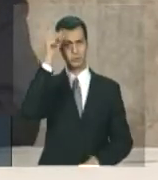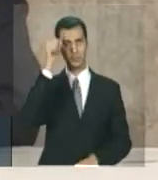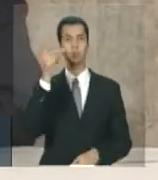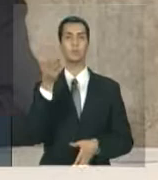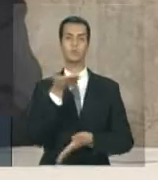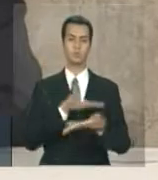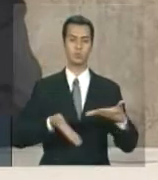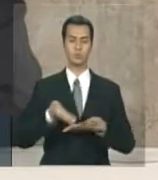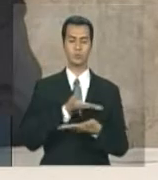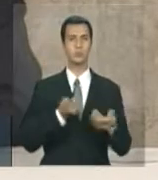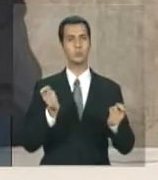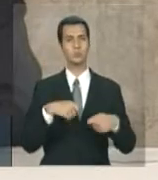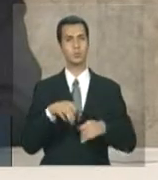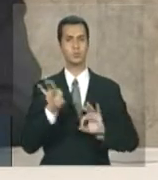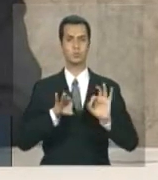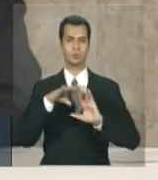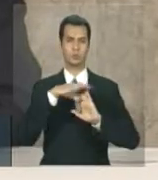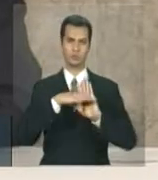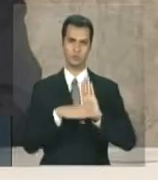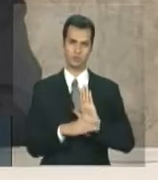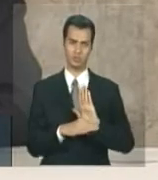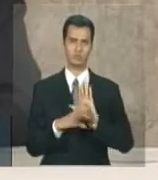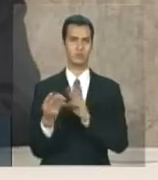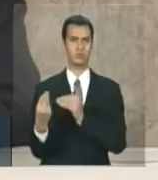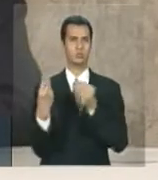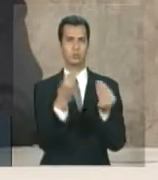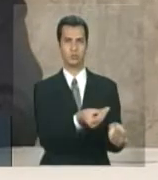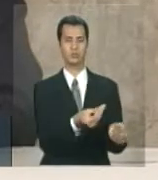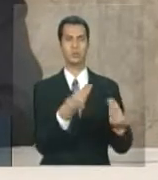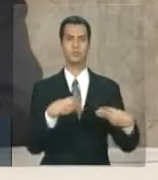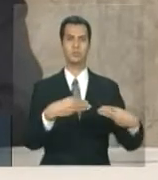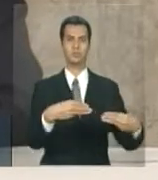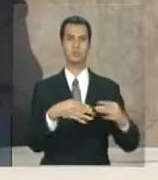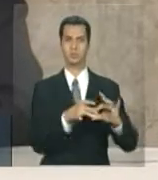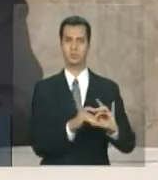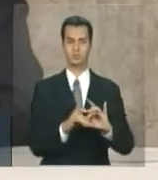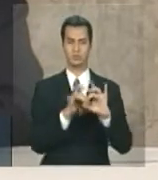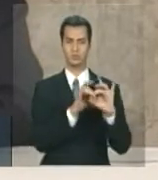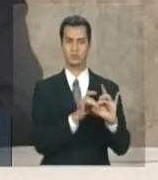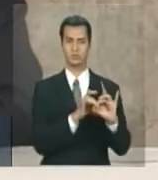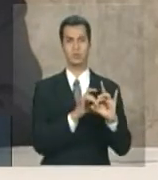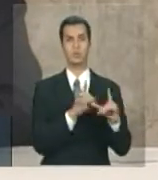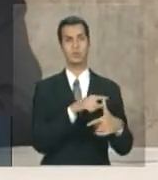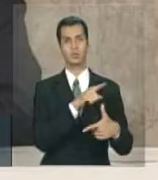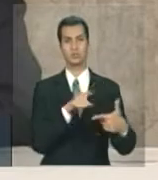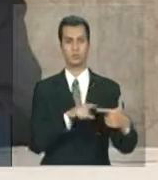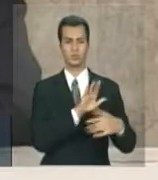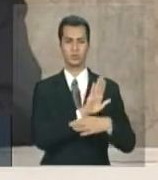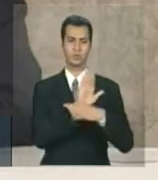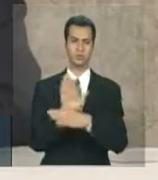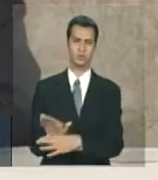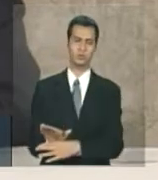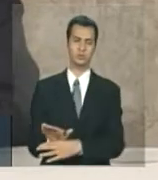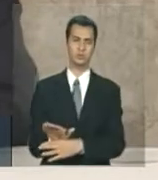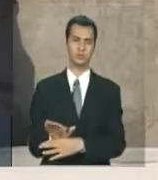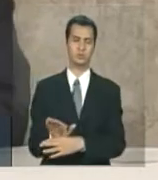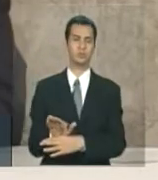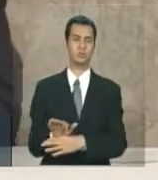análise e aprovação do Ministério da Integração para o apoio a esses projetos de prevenção da